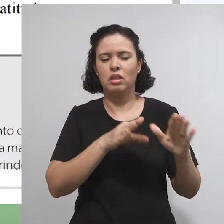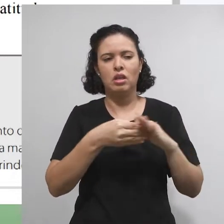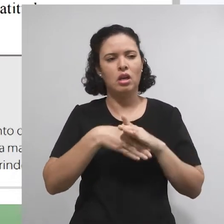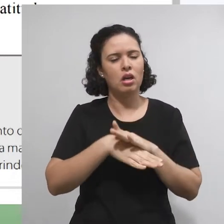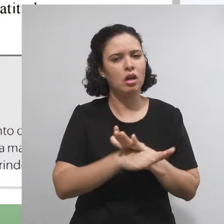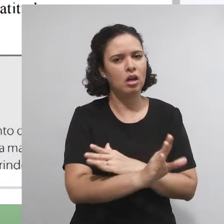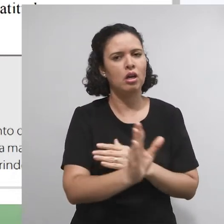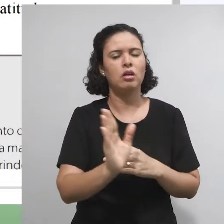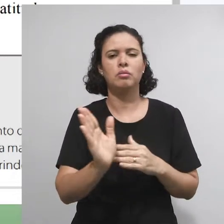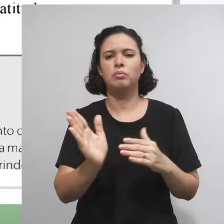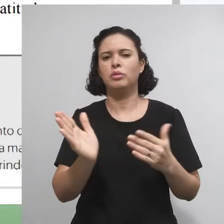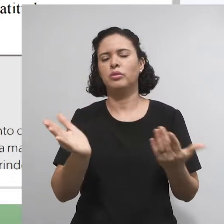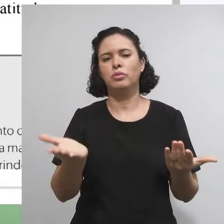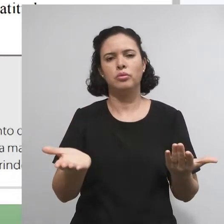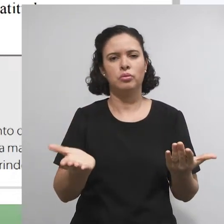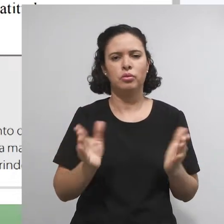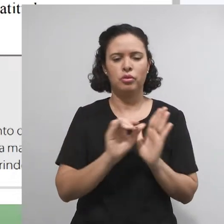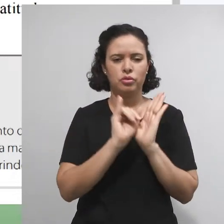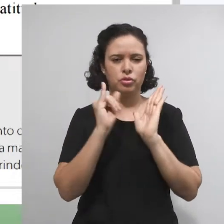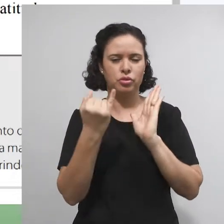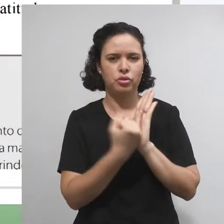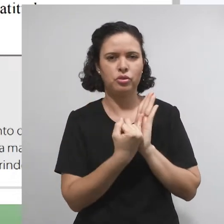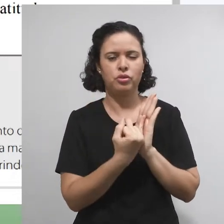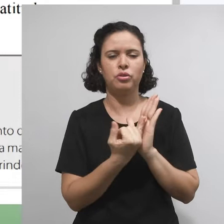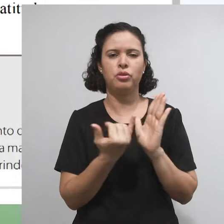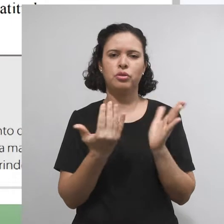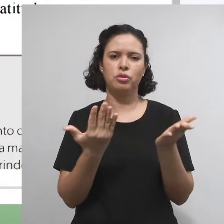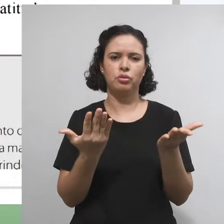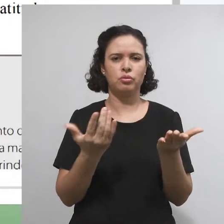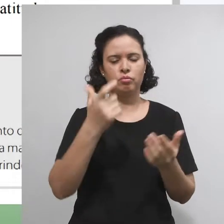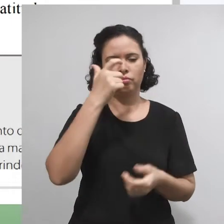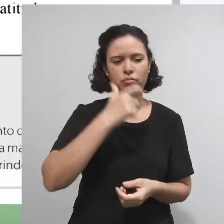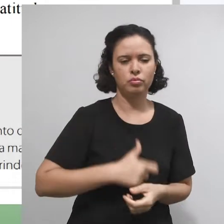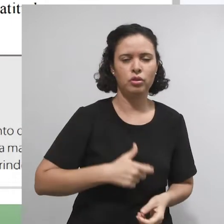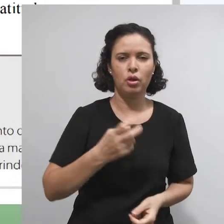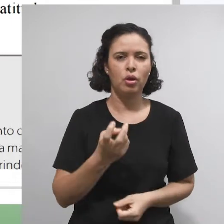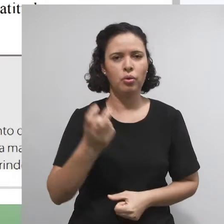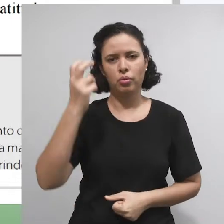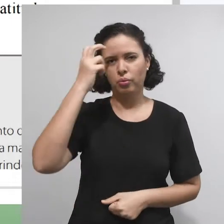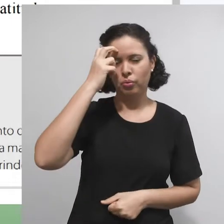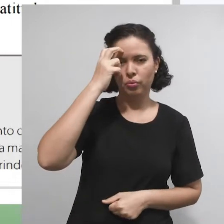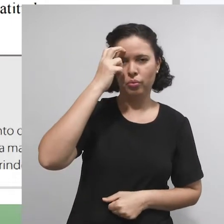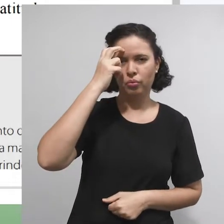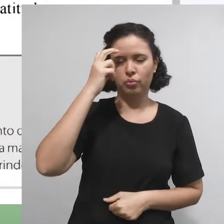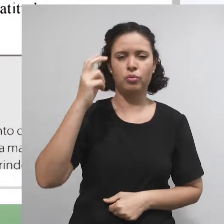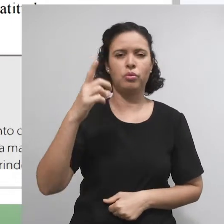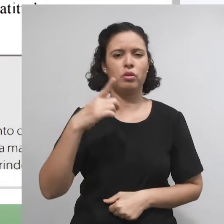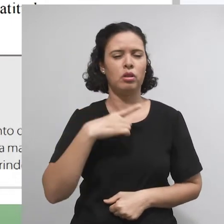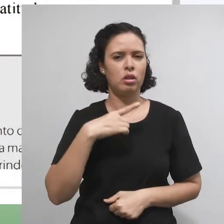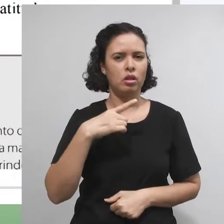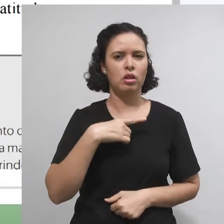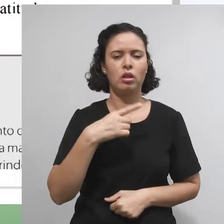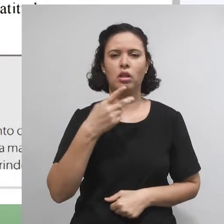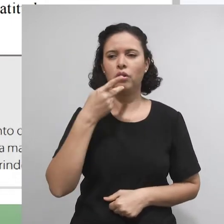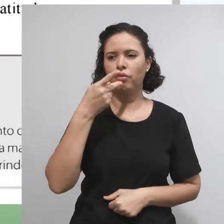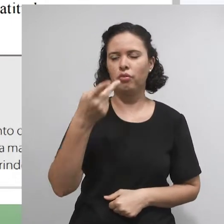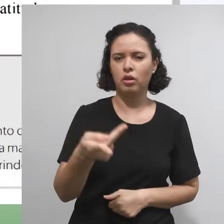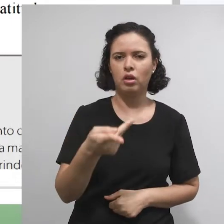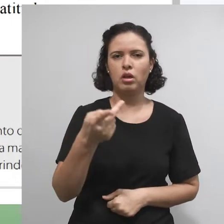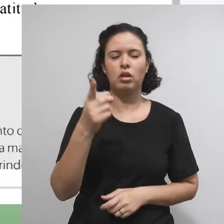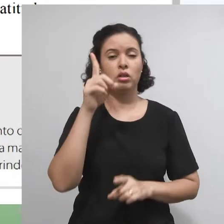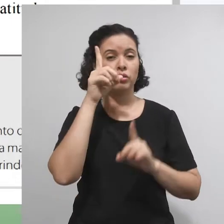hábitos, atitudes, situações ou tipo da cultura que está nas falas,